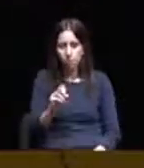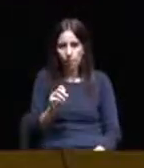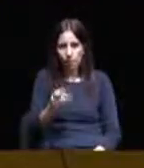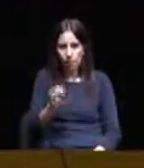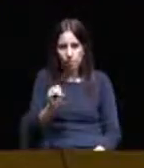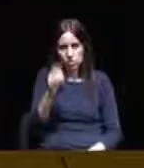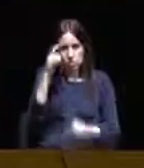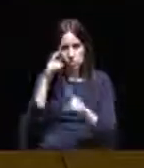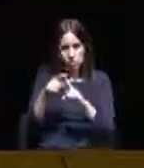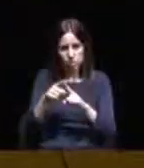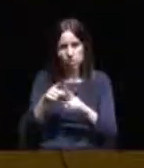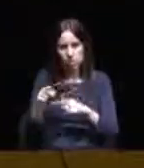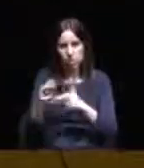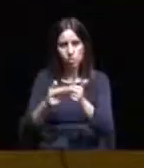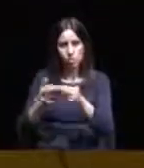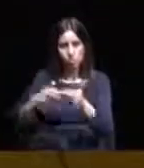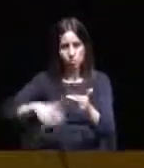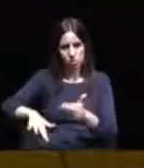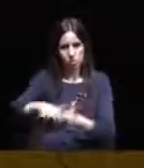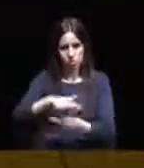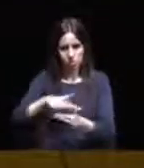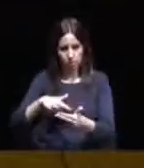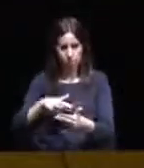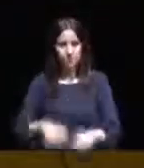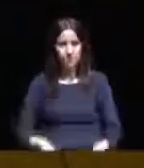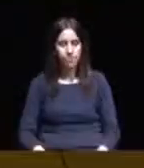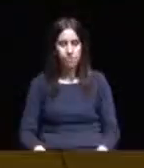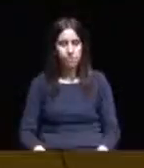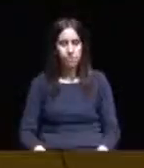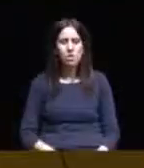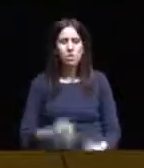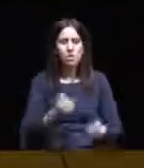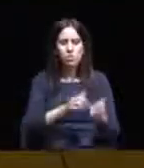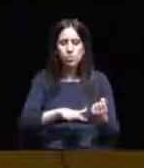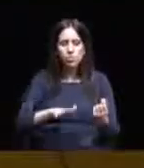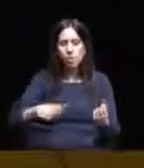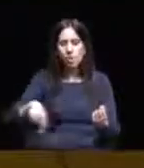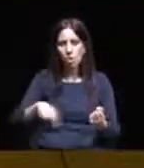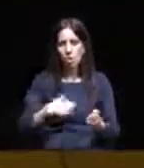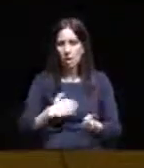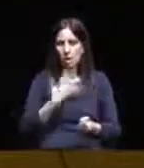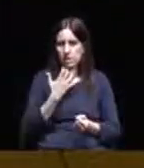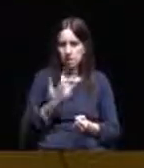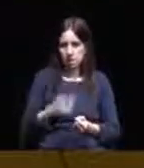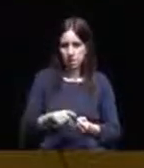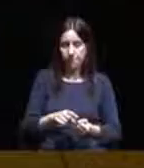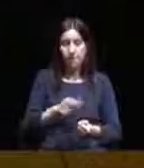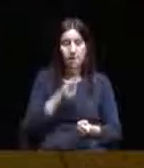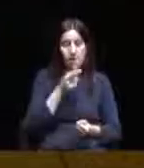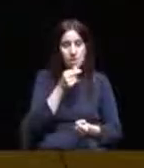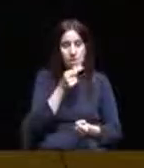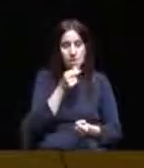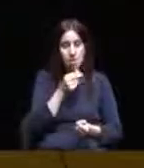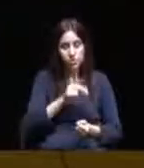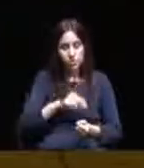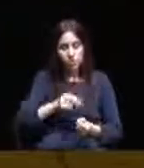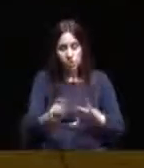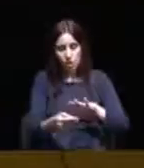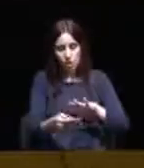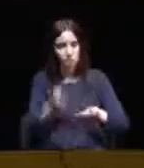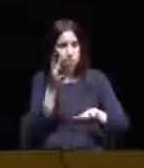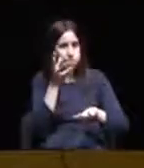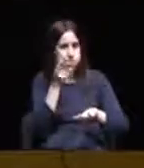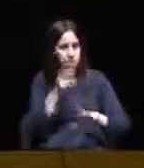à construção de serviços. Sobre o parque de estacionamento, temos as seguintes reservas. O relatório geológico geotécnico menciona